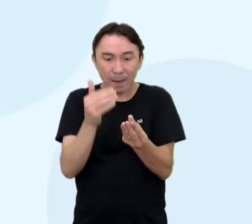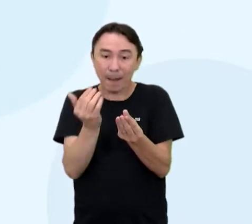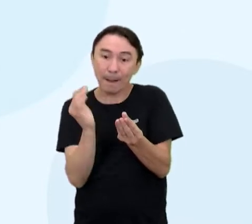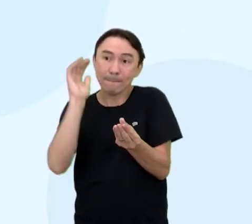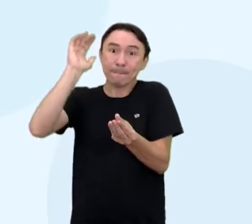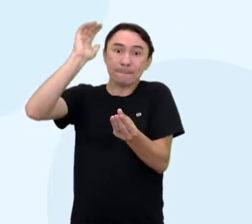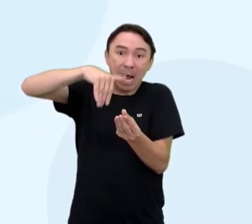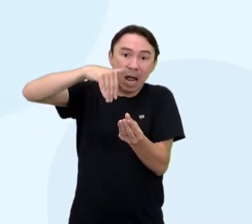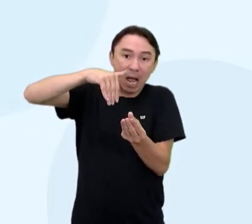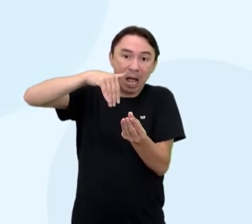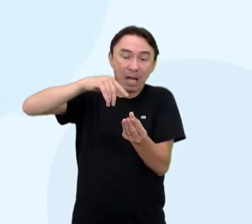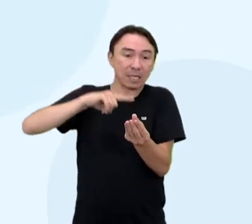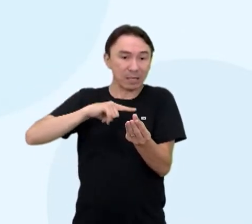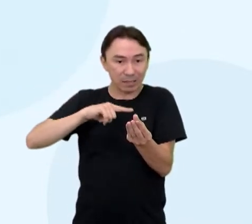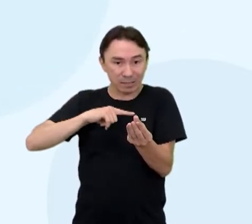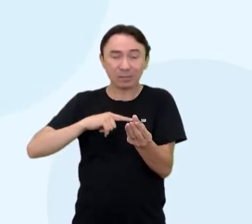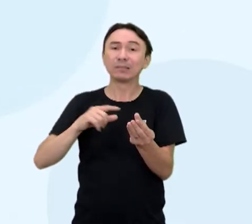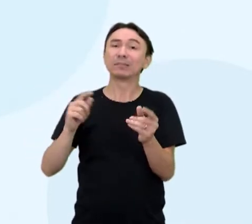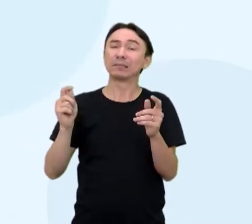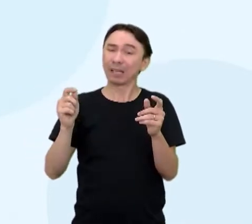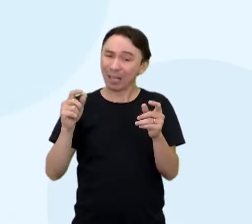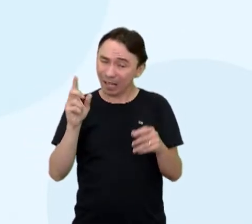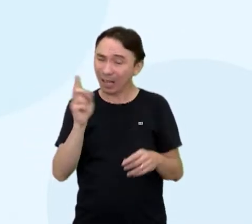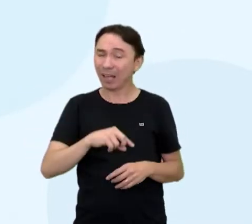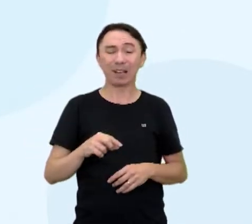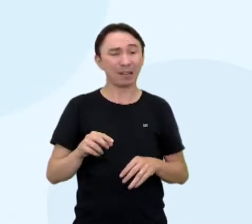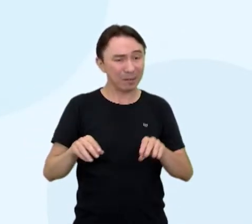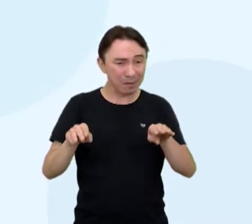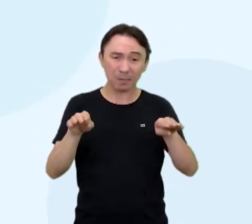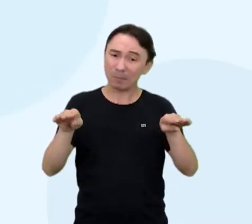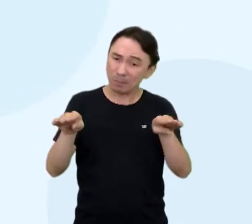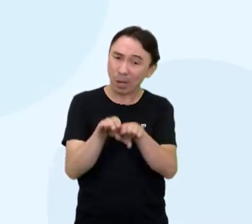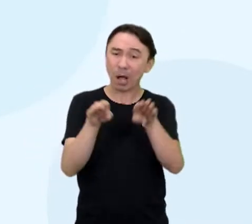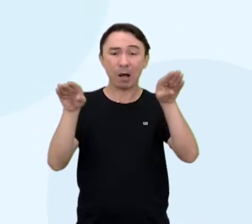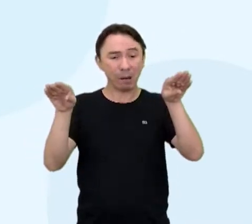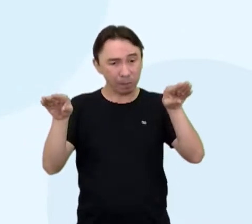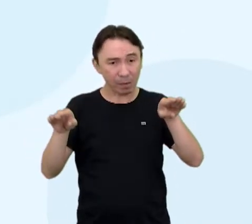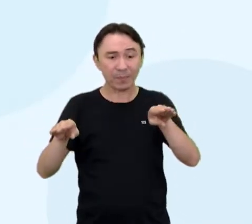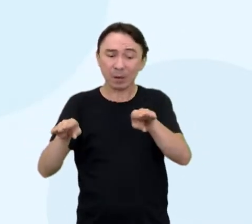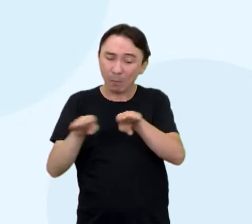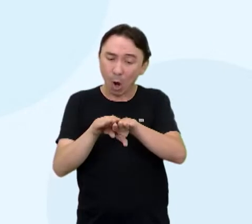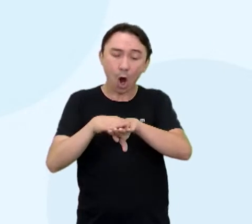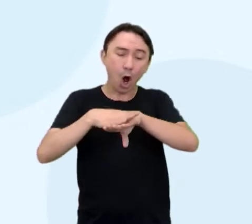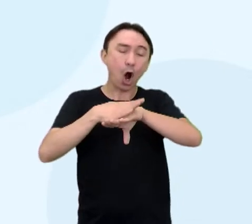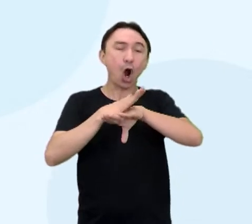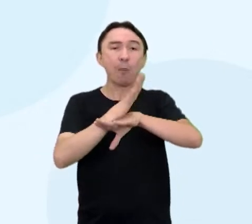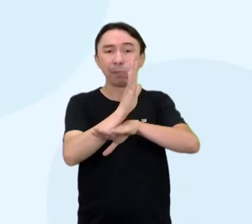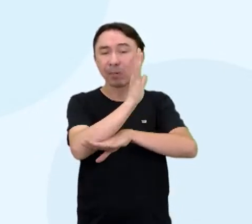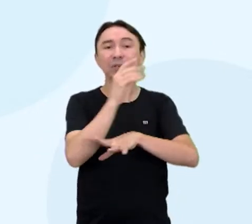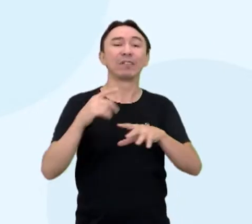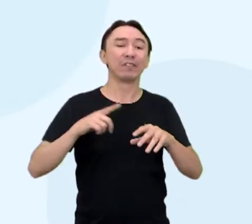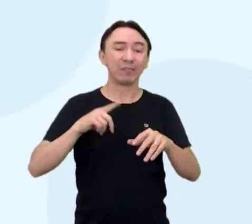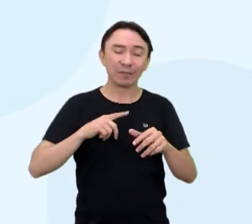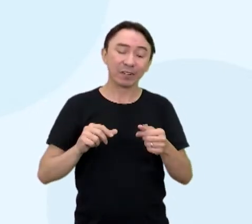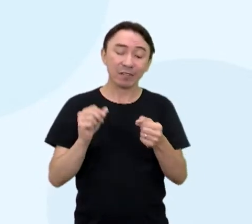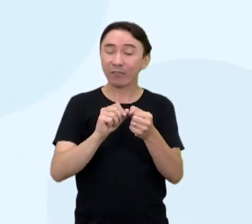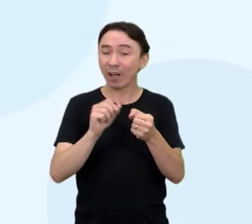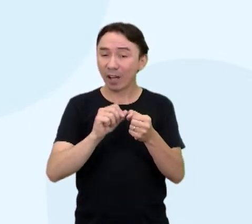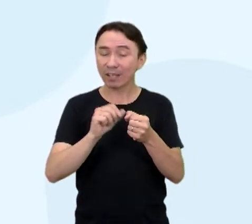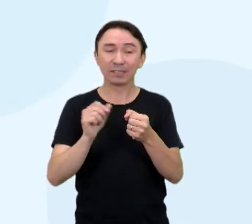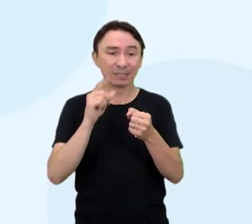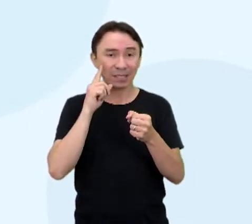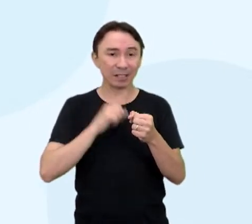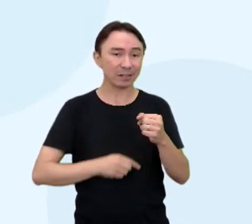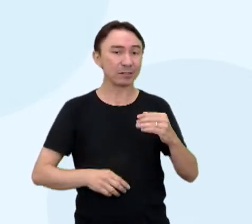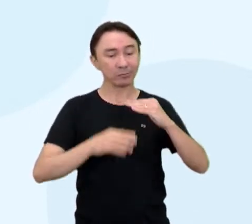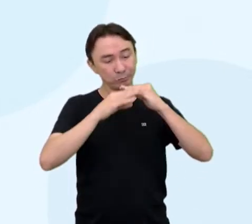E aí eles são aí responsáveis aí por inúmeros processos de transformação, né, do relevo, né, de origem endógena, como eu